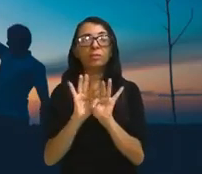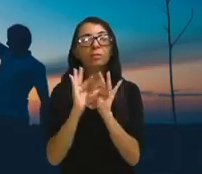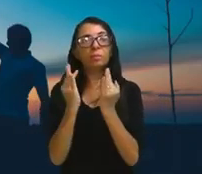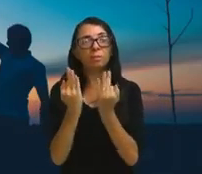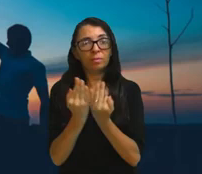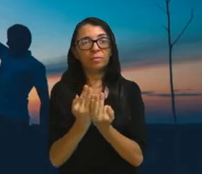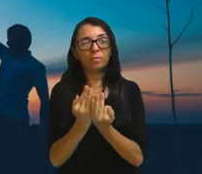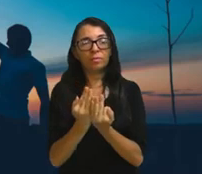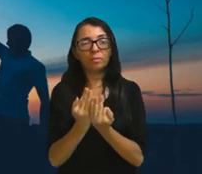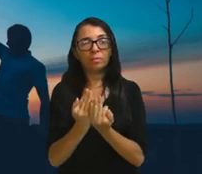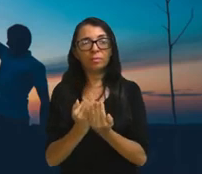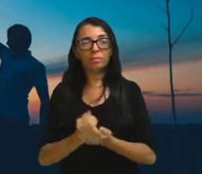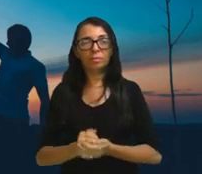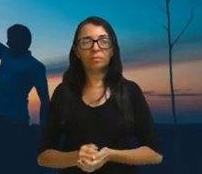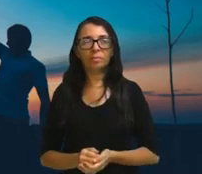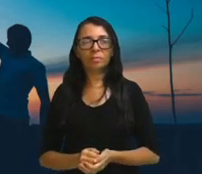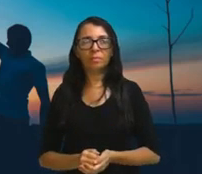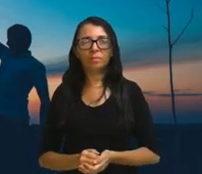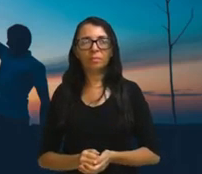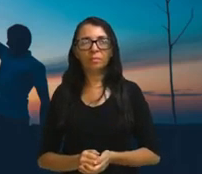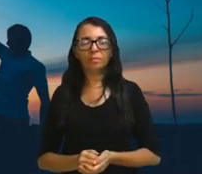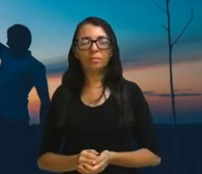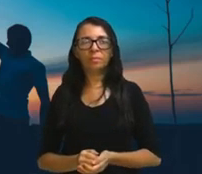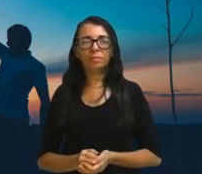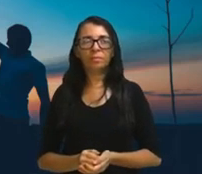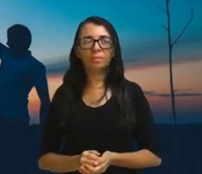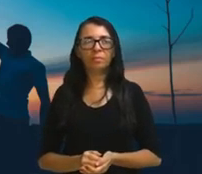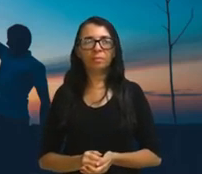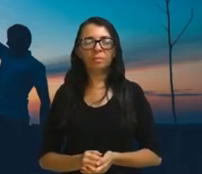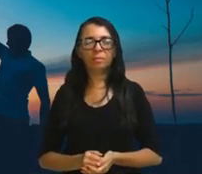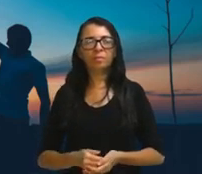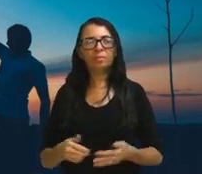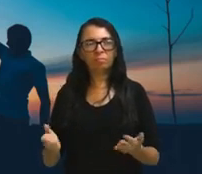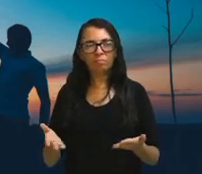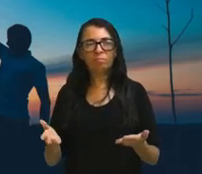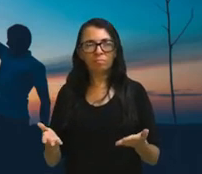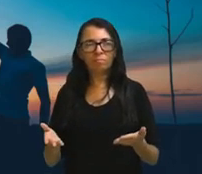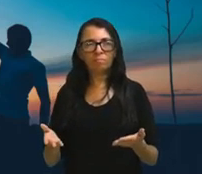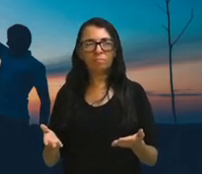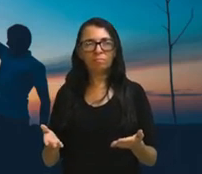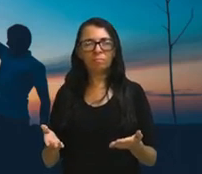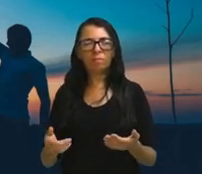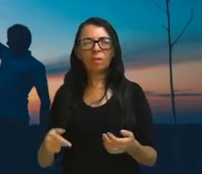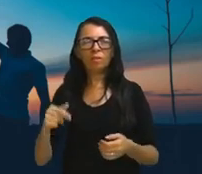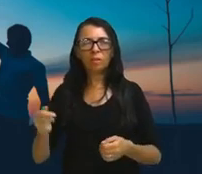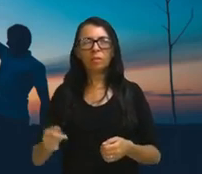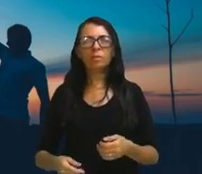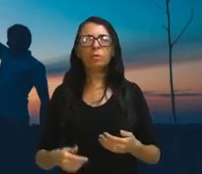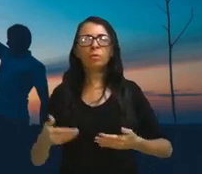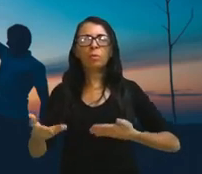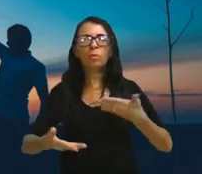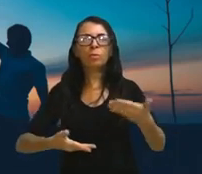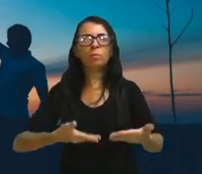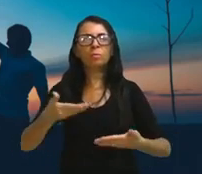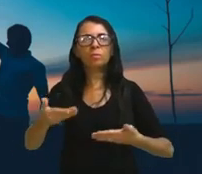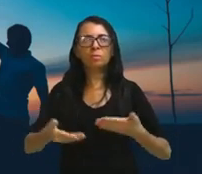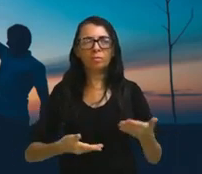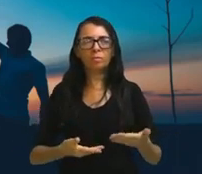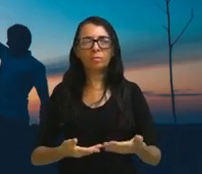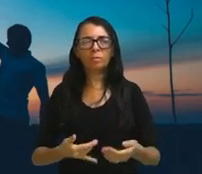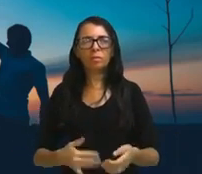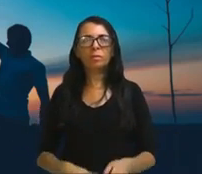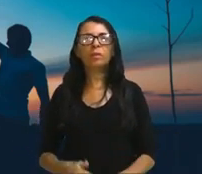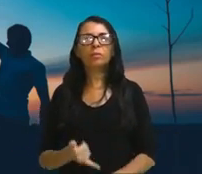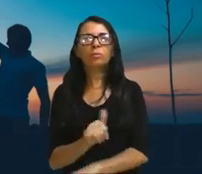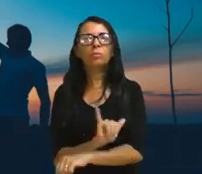compartilhar com outras pessoas, seus contatos, esta live. Sinta-se à vontade